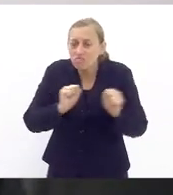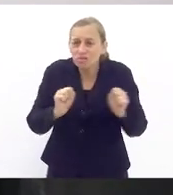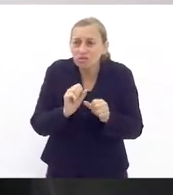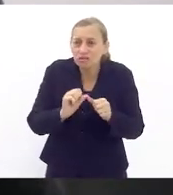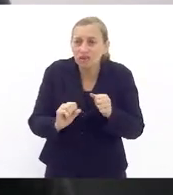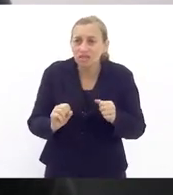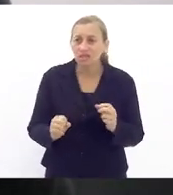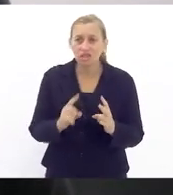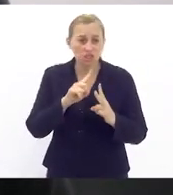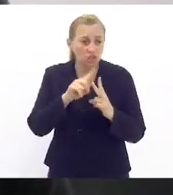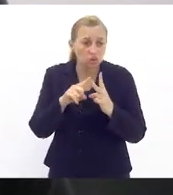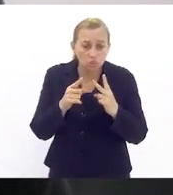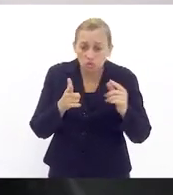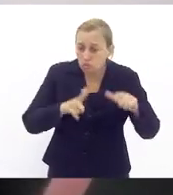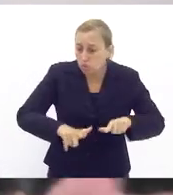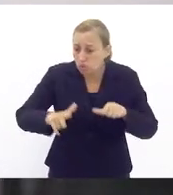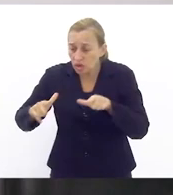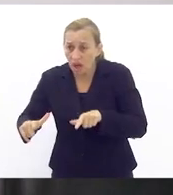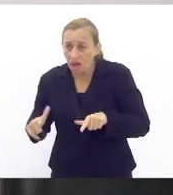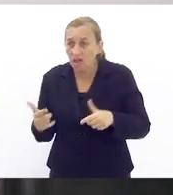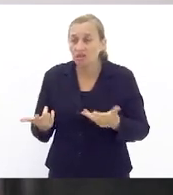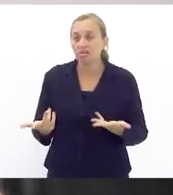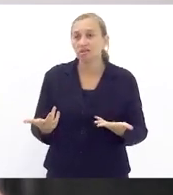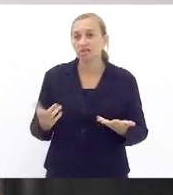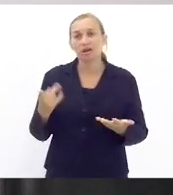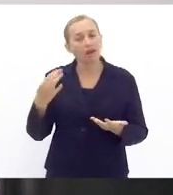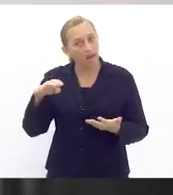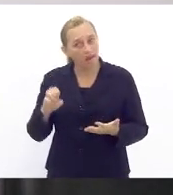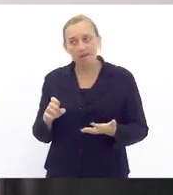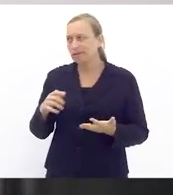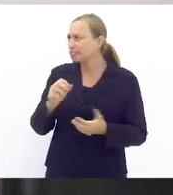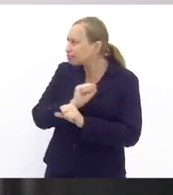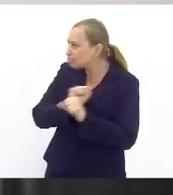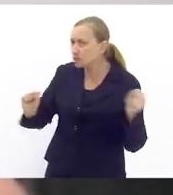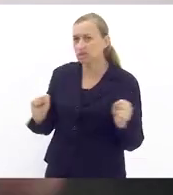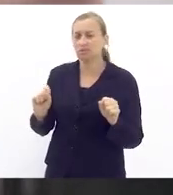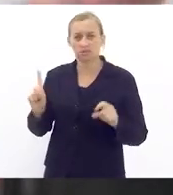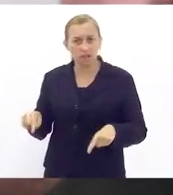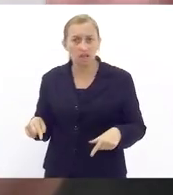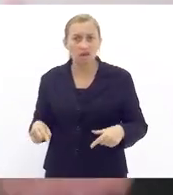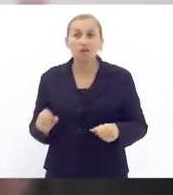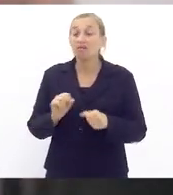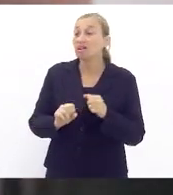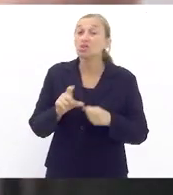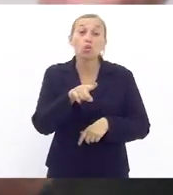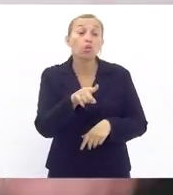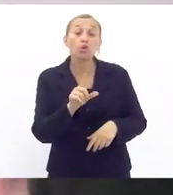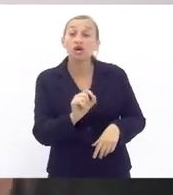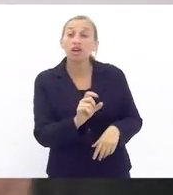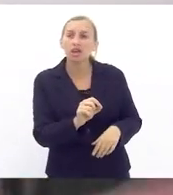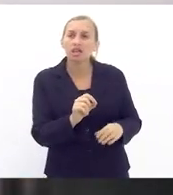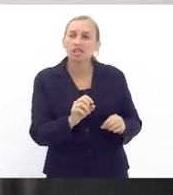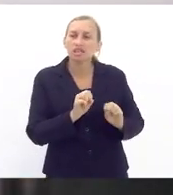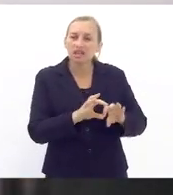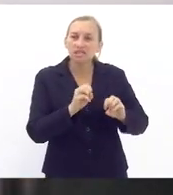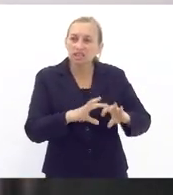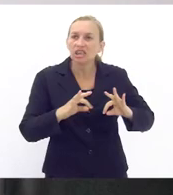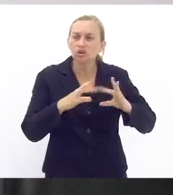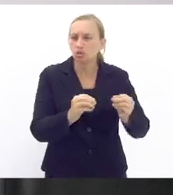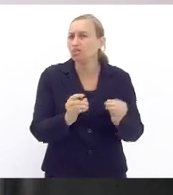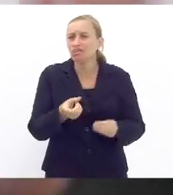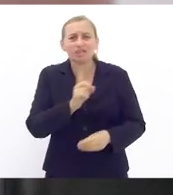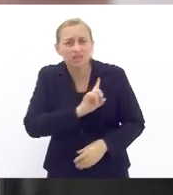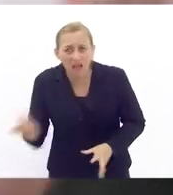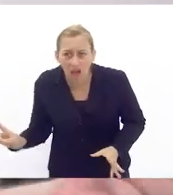com dois espaços em meio que impossível né é que vocês estão fazendo tá dando aula para todo mundo Óbvio que não